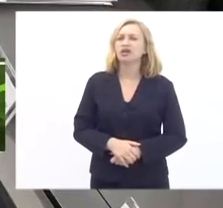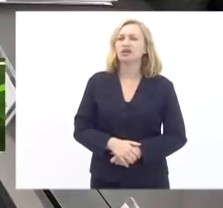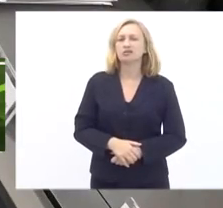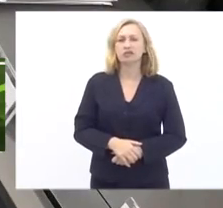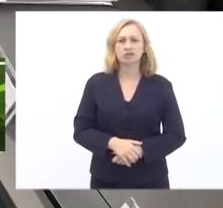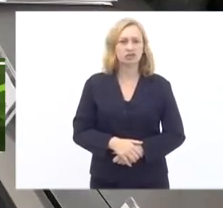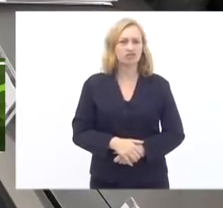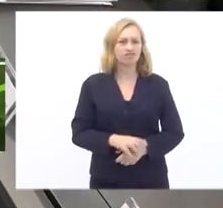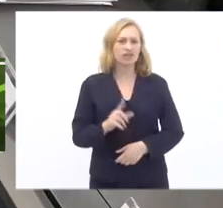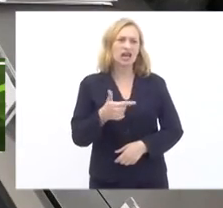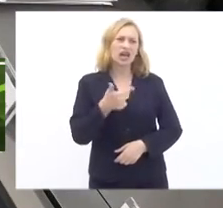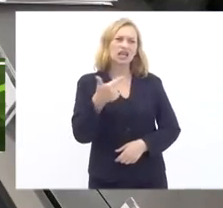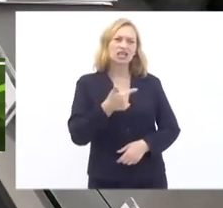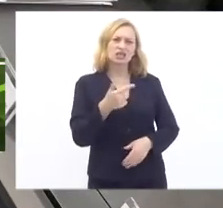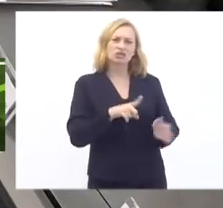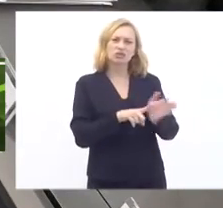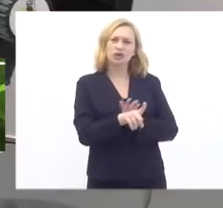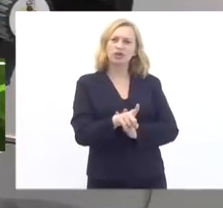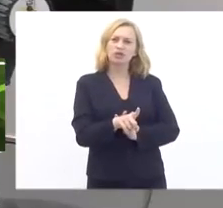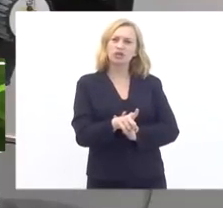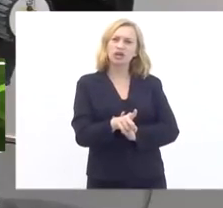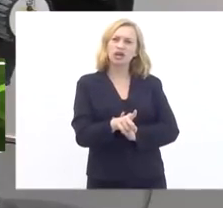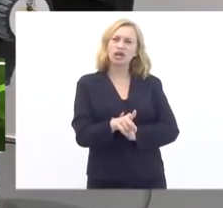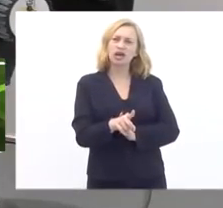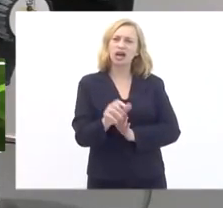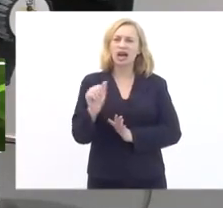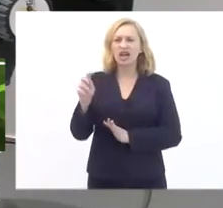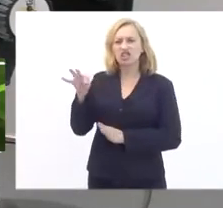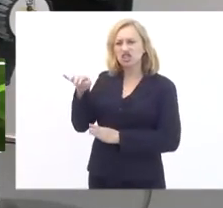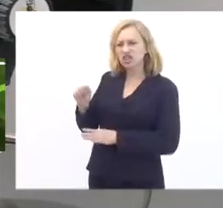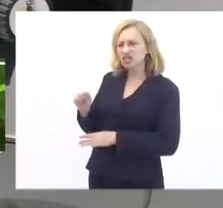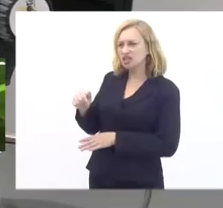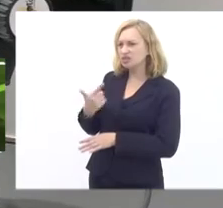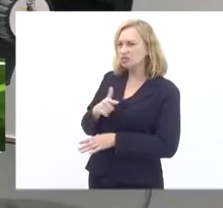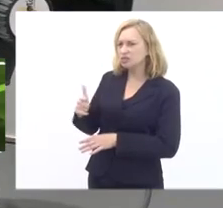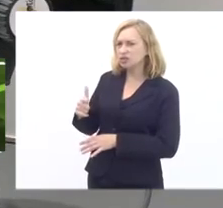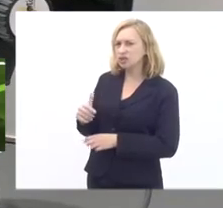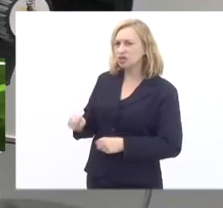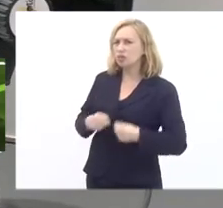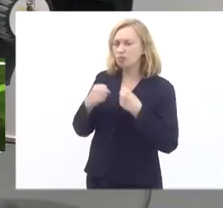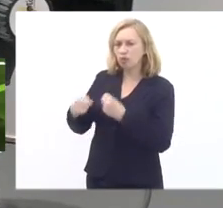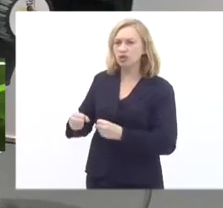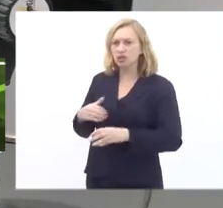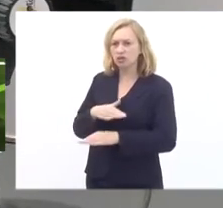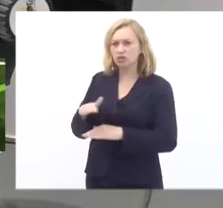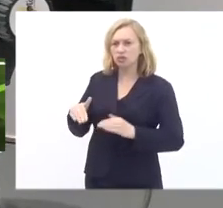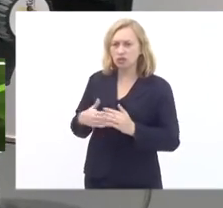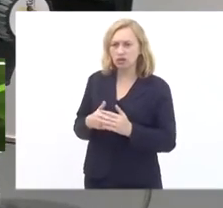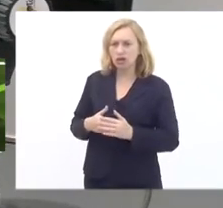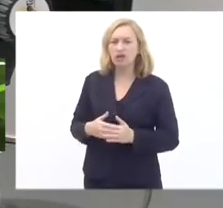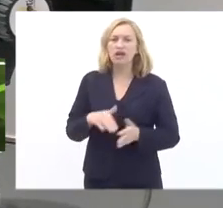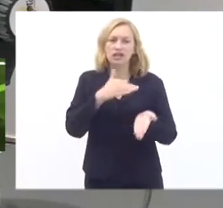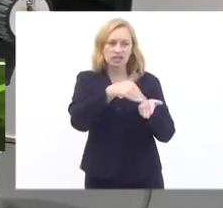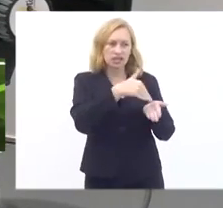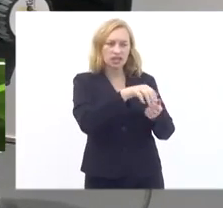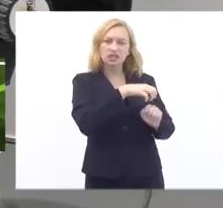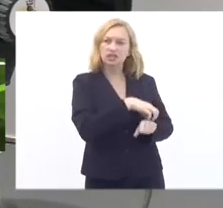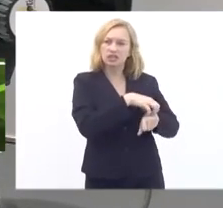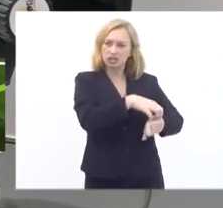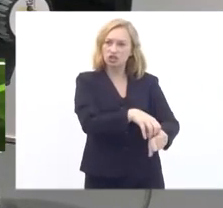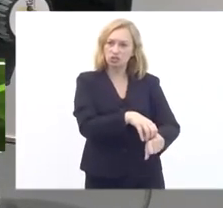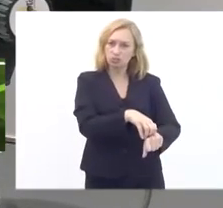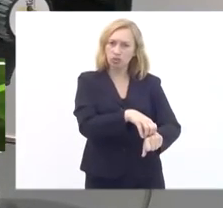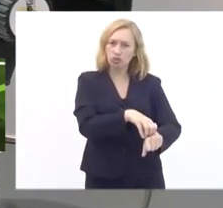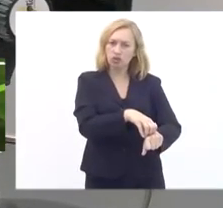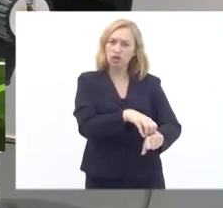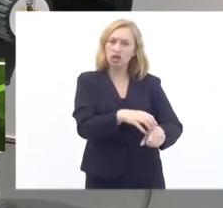Não, a segunda questão, já que a agência não é o poder concedente, já que a Secretaria de Transporte,